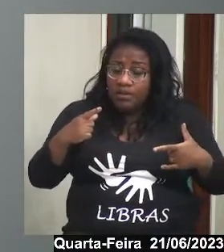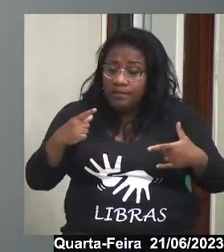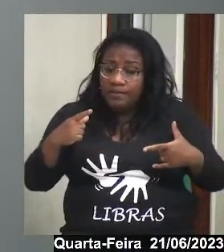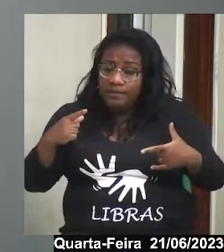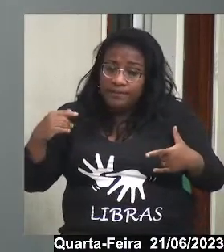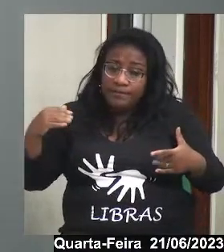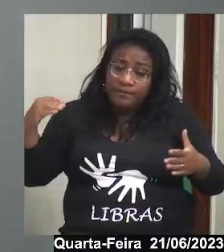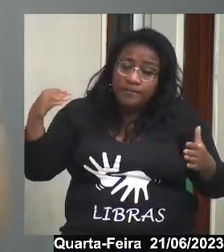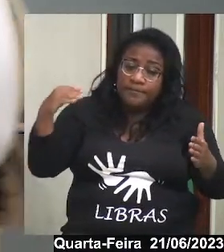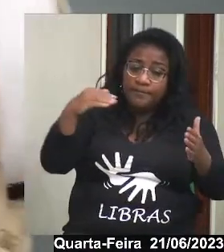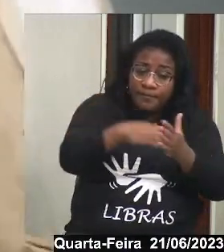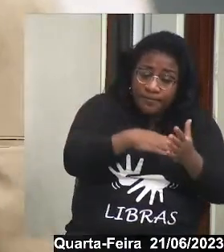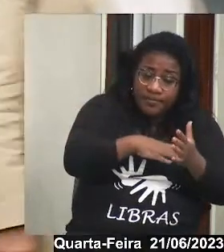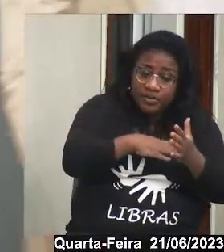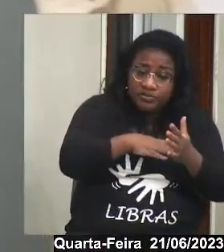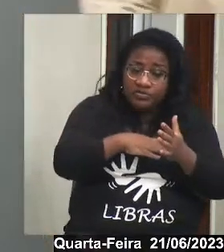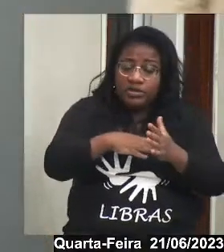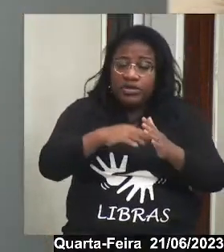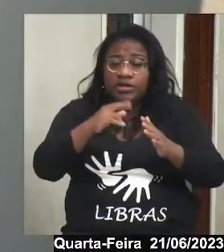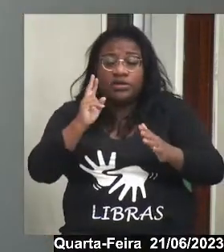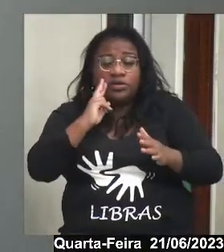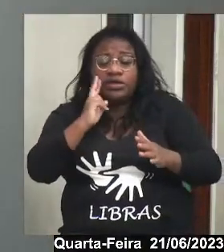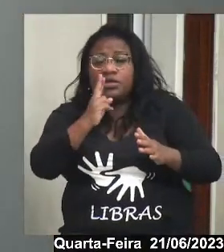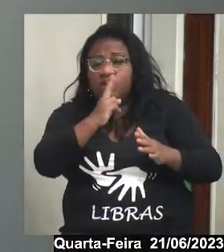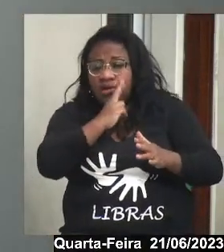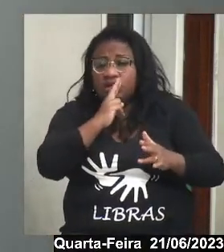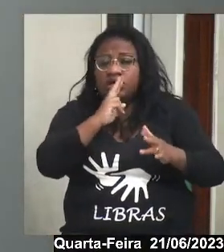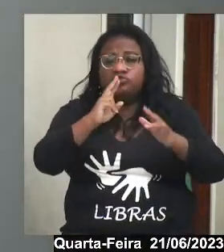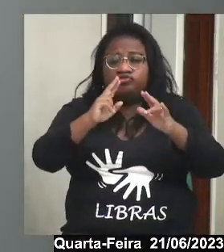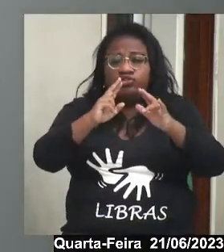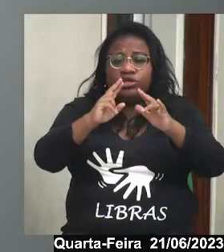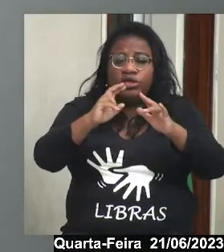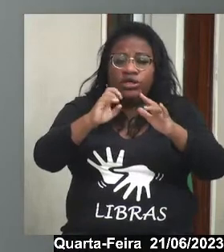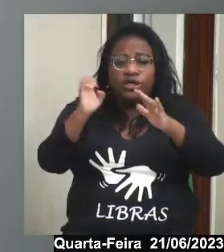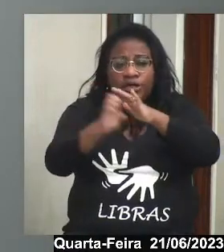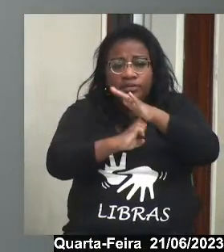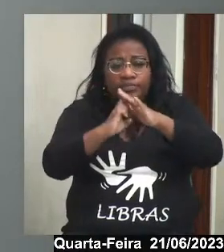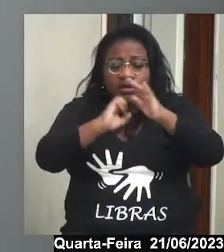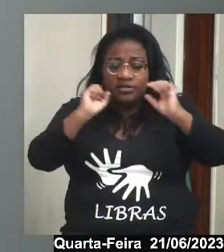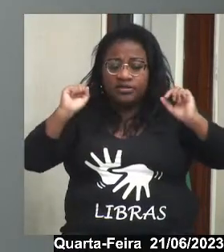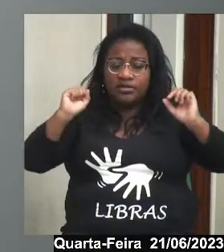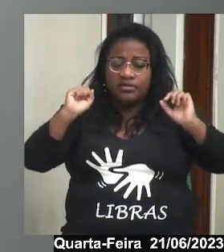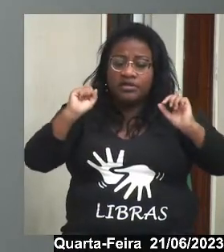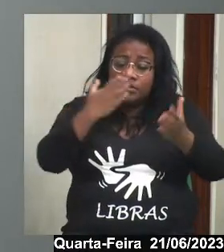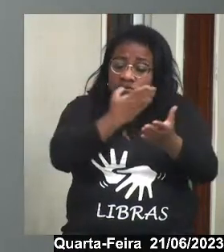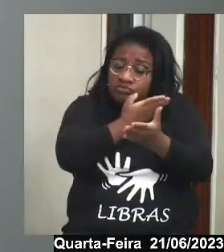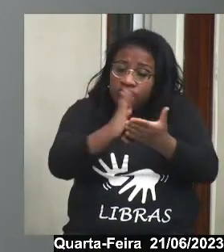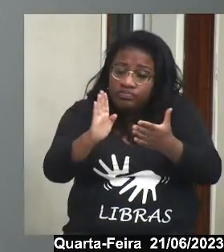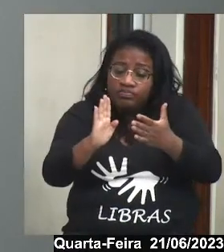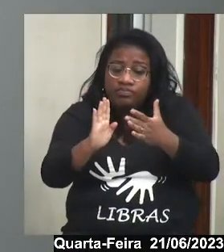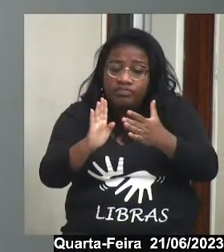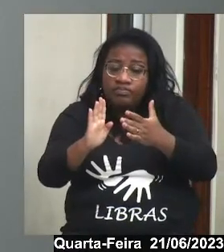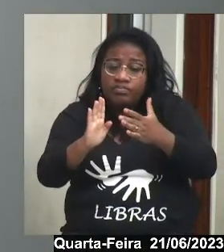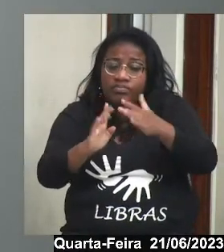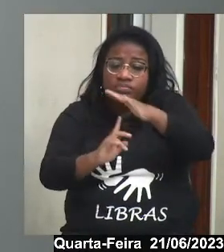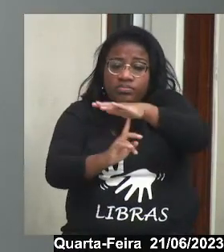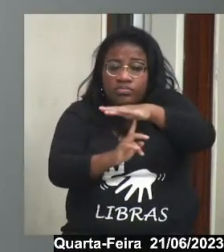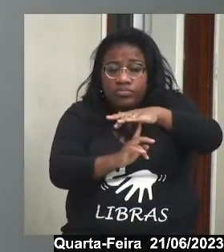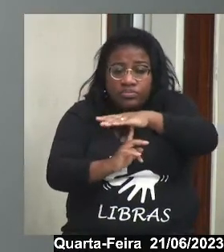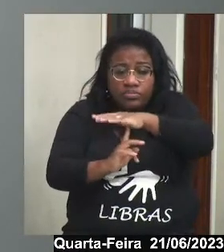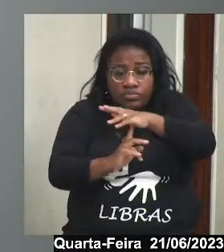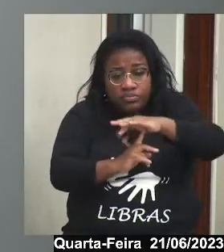e restaurantes avancem para cima da nossa feira. Nós precisamos de um projeto. Não adianta se fazer